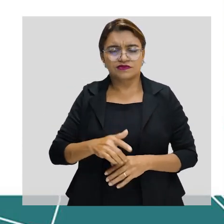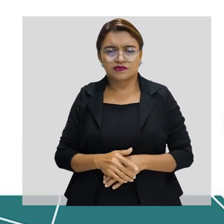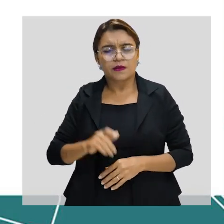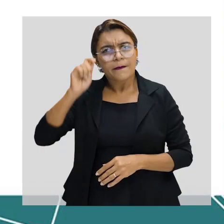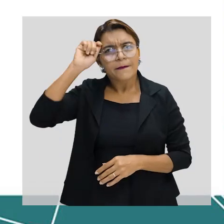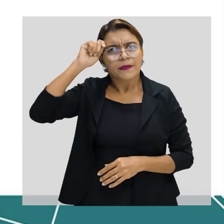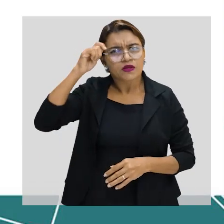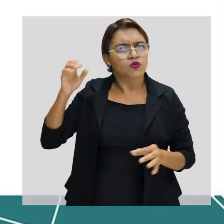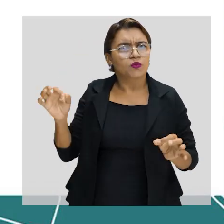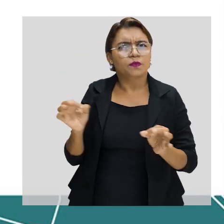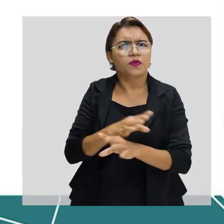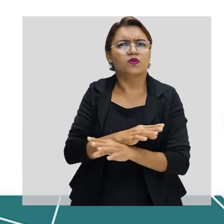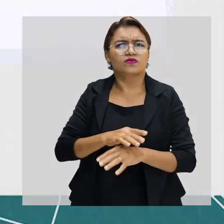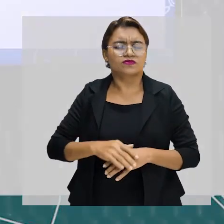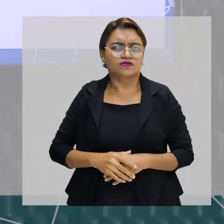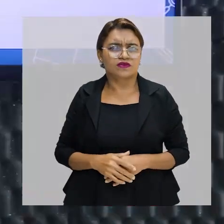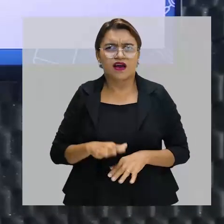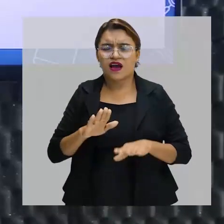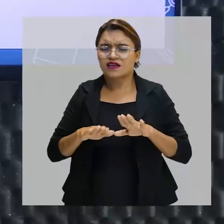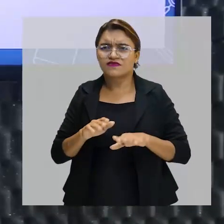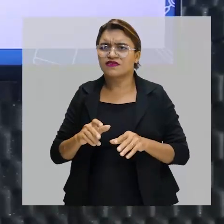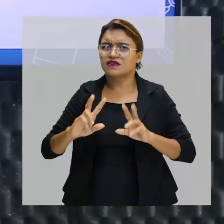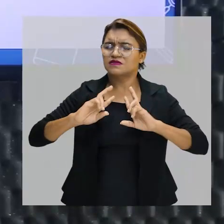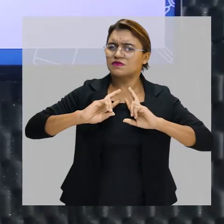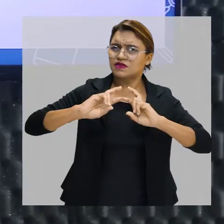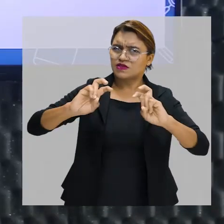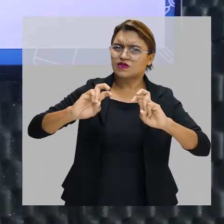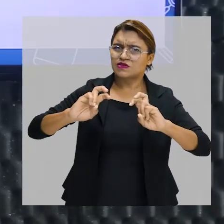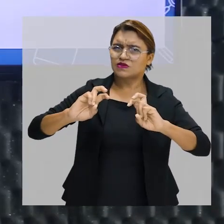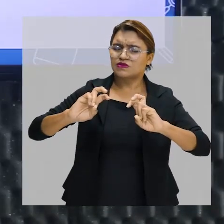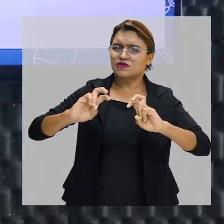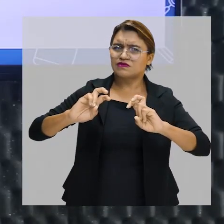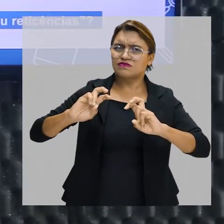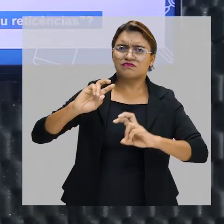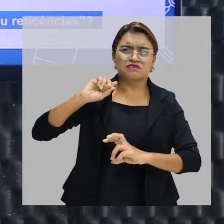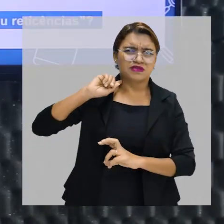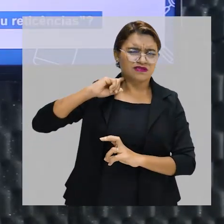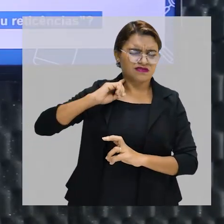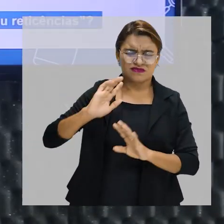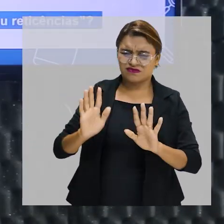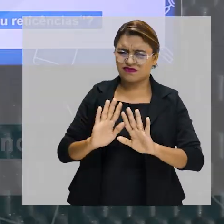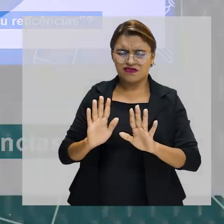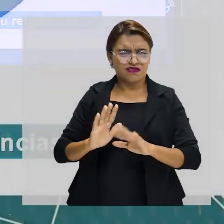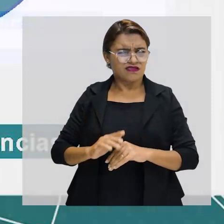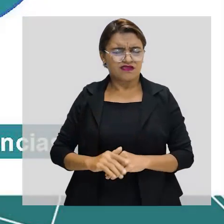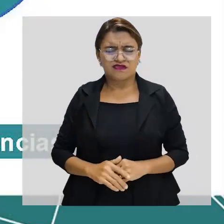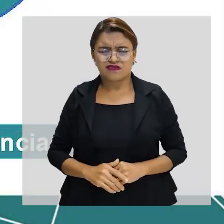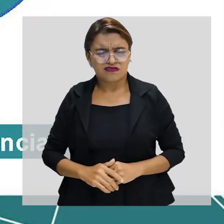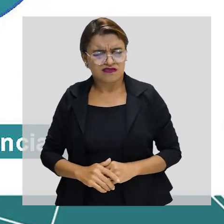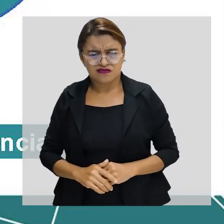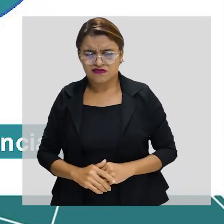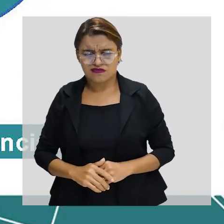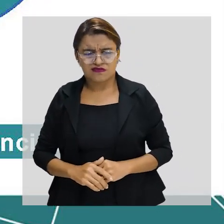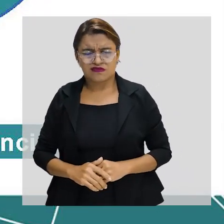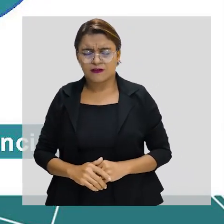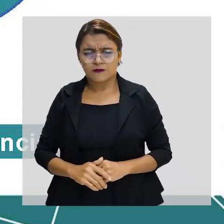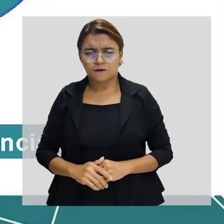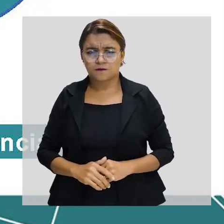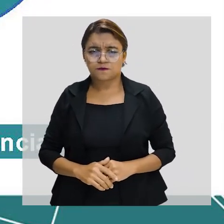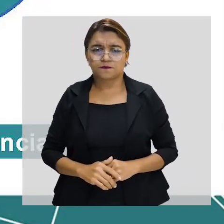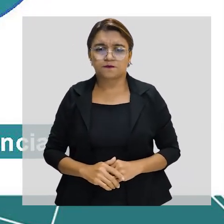me pintar de sujo. Ou que tenta me pintar de branco, sim. Vamos